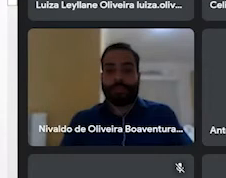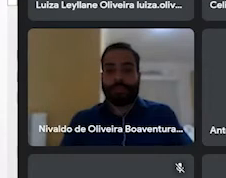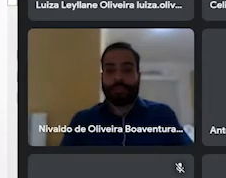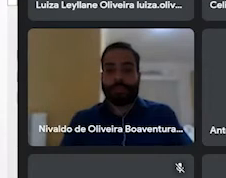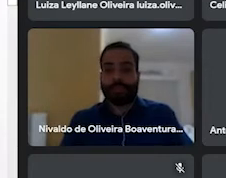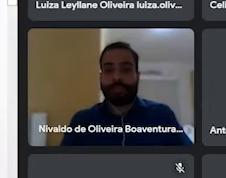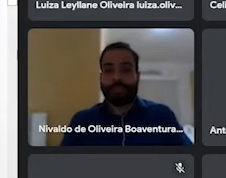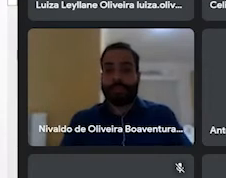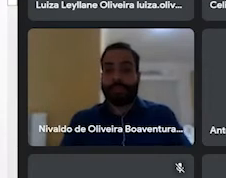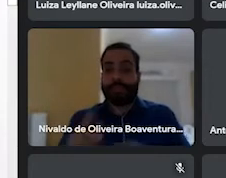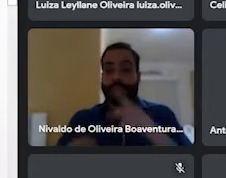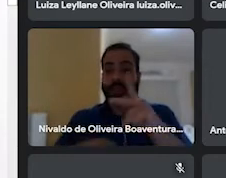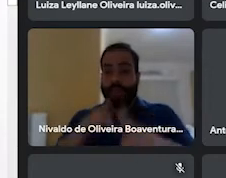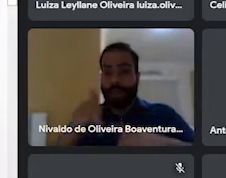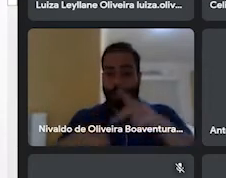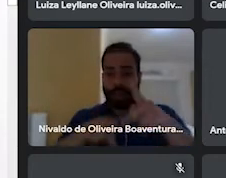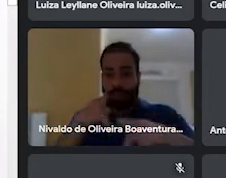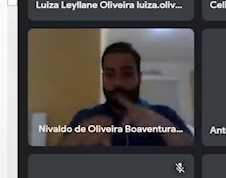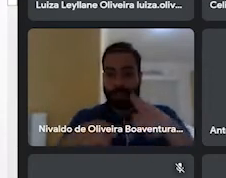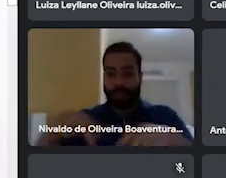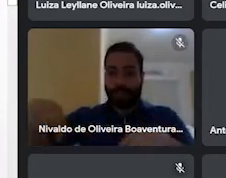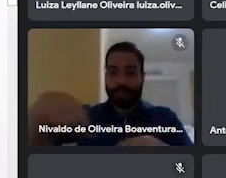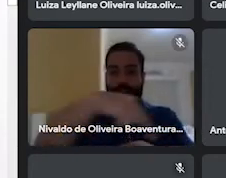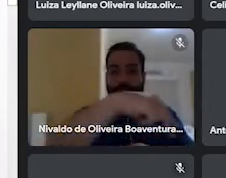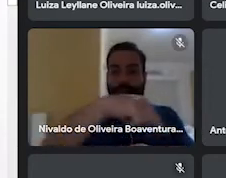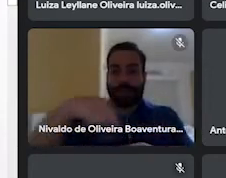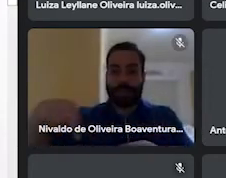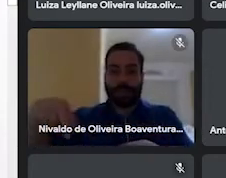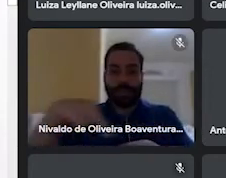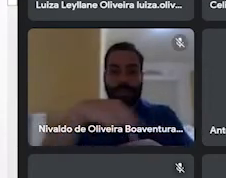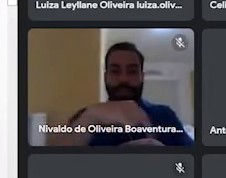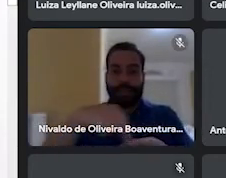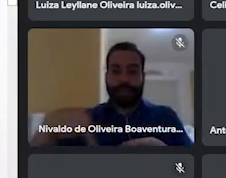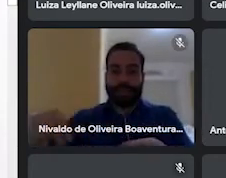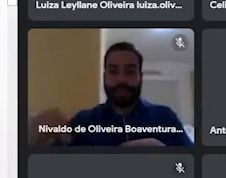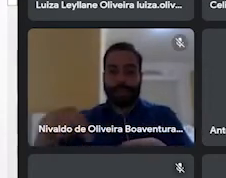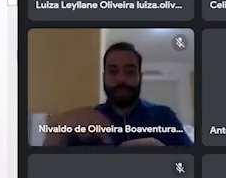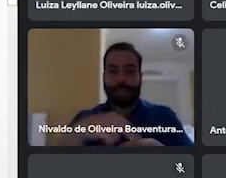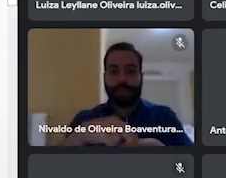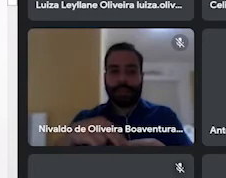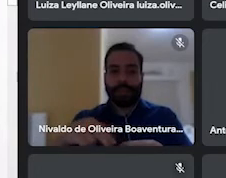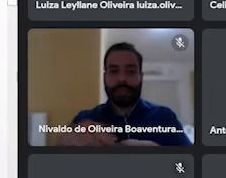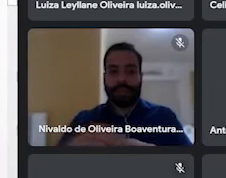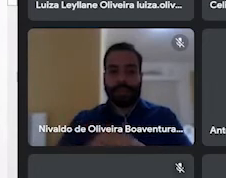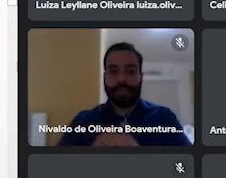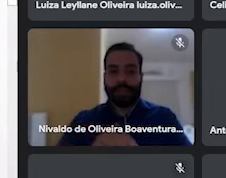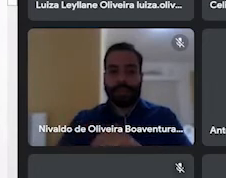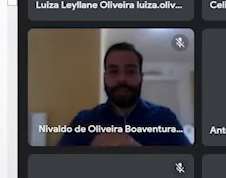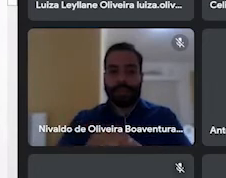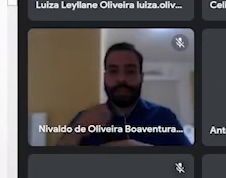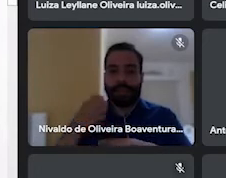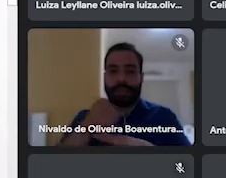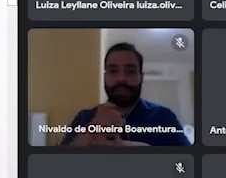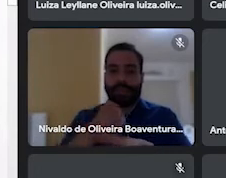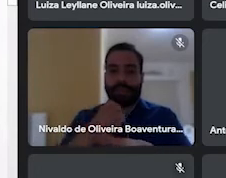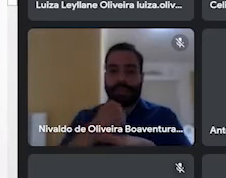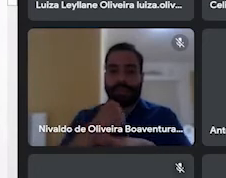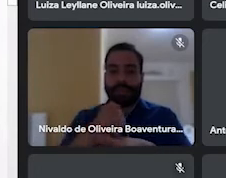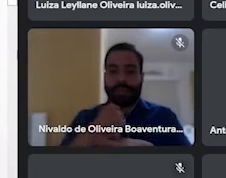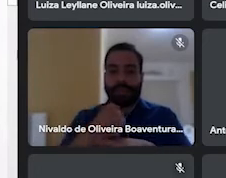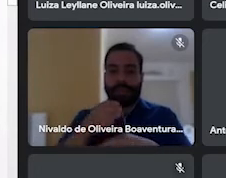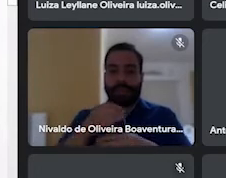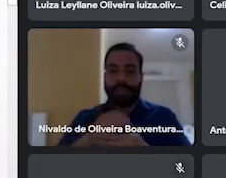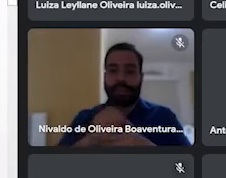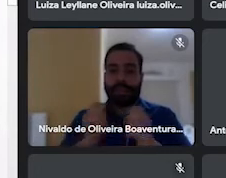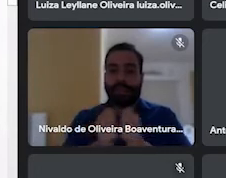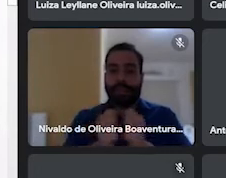para as pessoas que estão transitando não passar junto dos carros. Então, fazer um caminhozinho